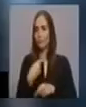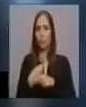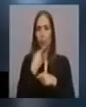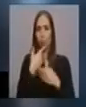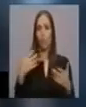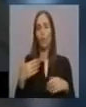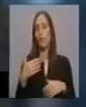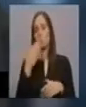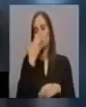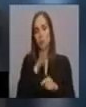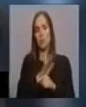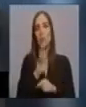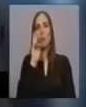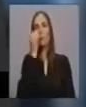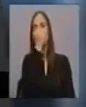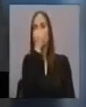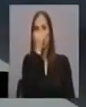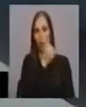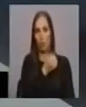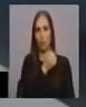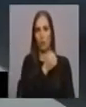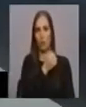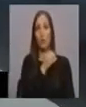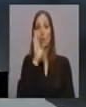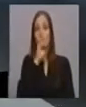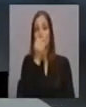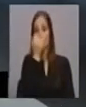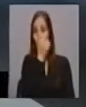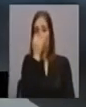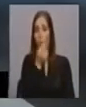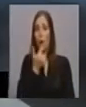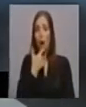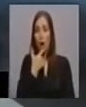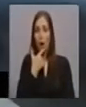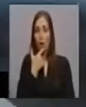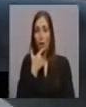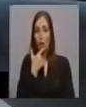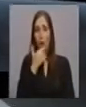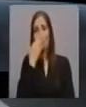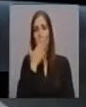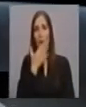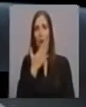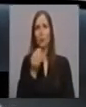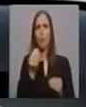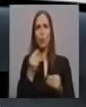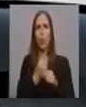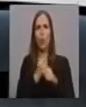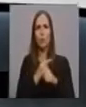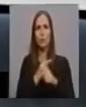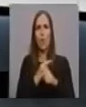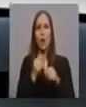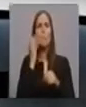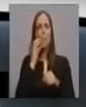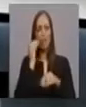simples e inocente ser bonito quanto mais cara eu sou bonito mas expressam uma matrioska porque tem várias camadas de